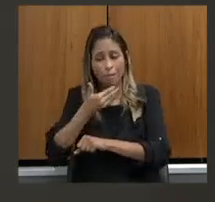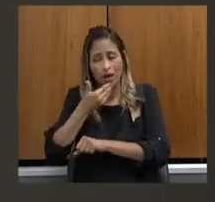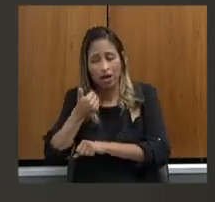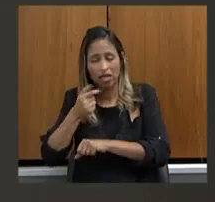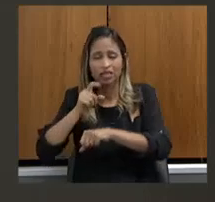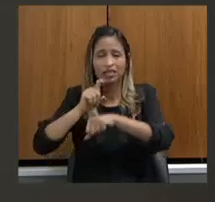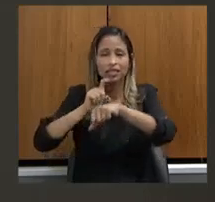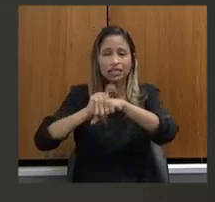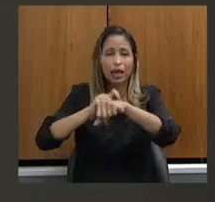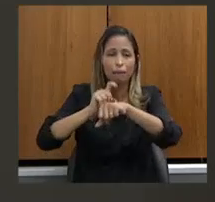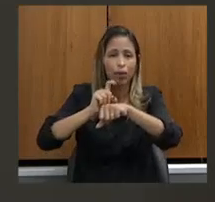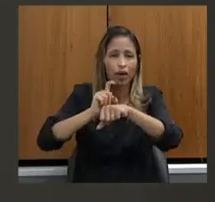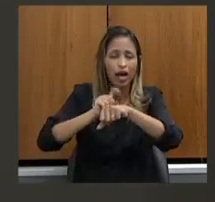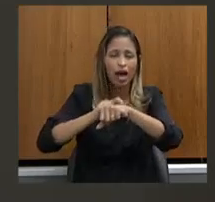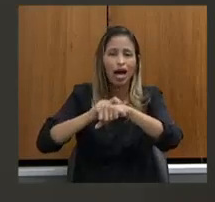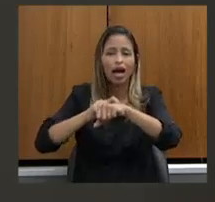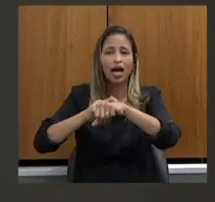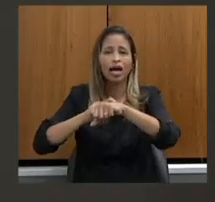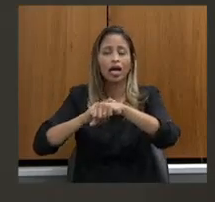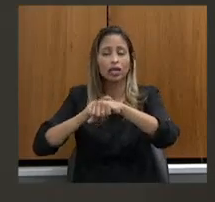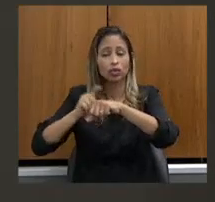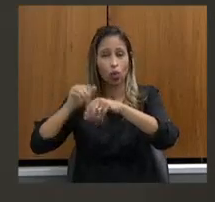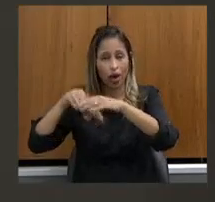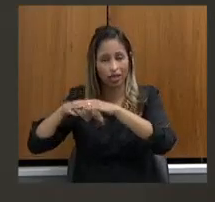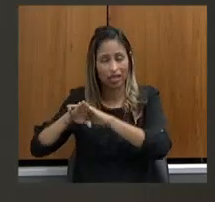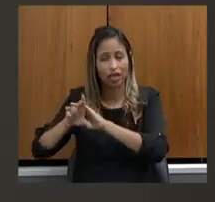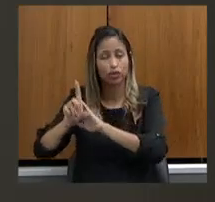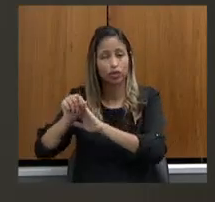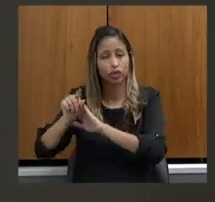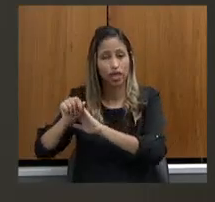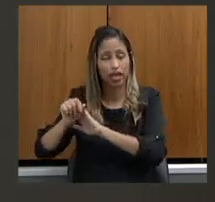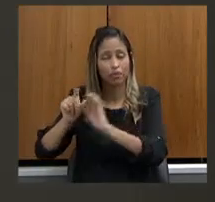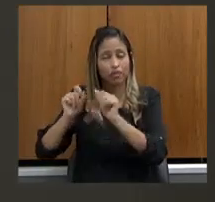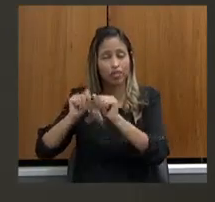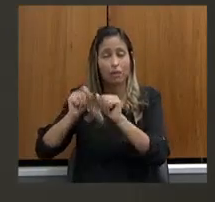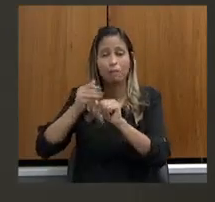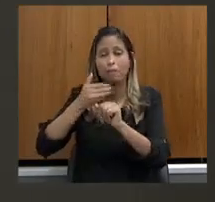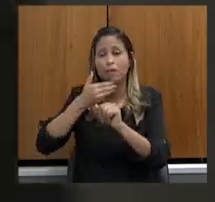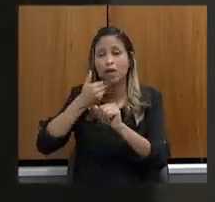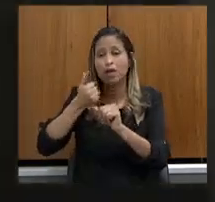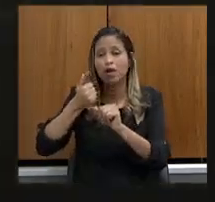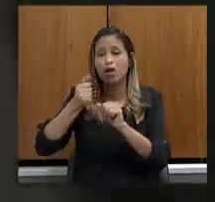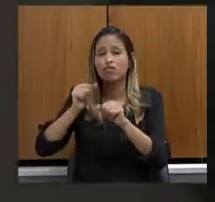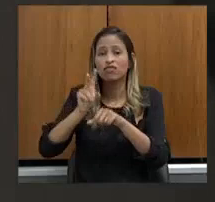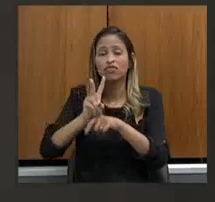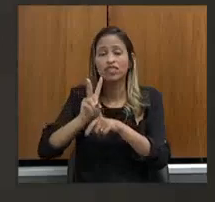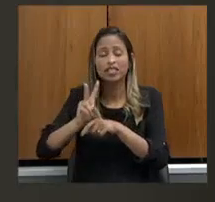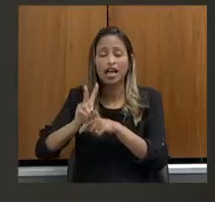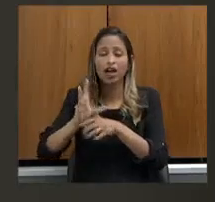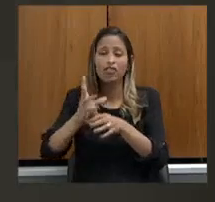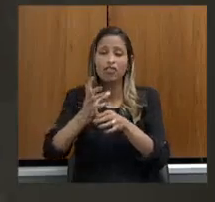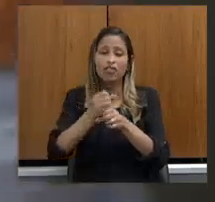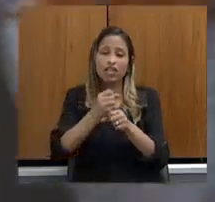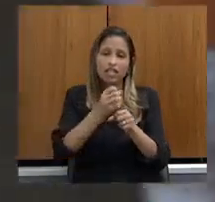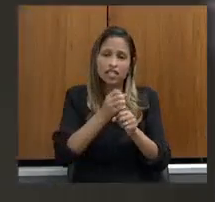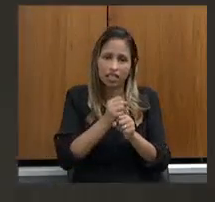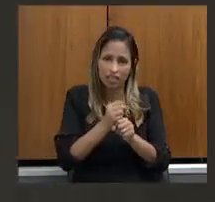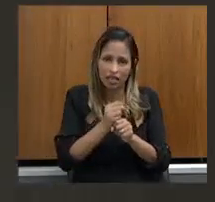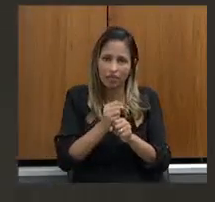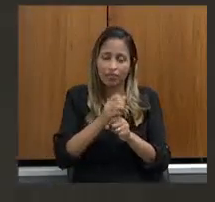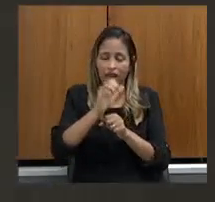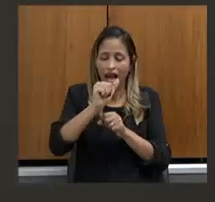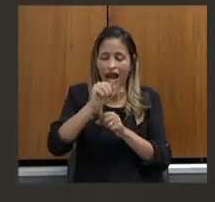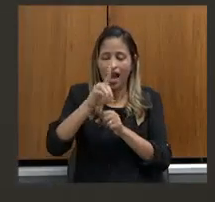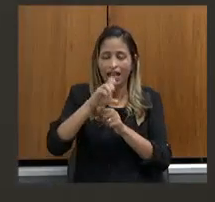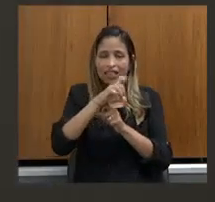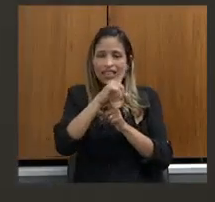temporárias extraordinárias de fluxo de caixa para amenizar certos impasses em relação ao componentes fiscais e financeiros adesão ao regime de